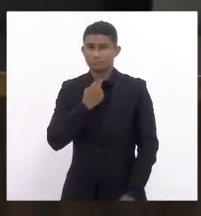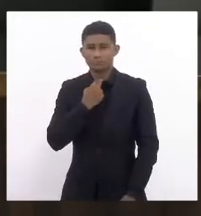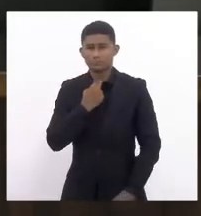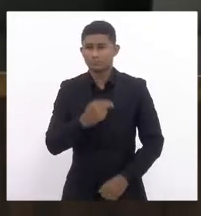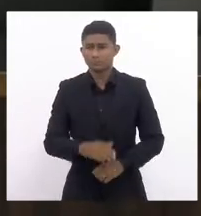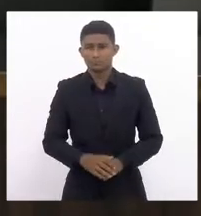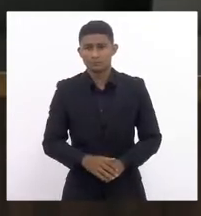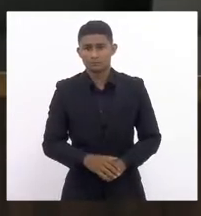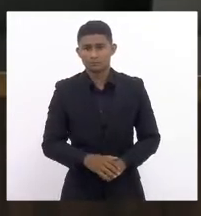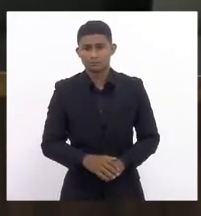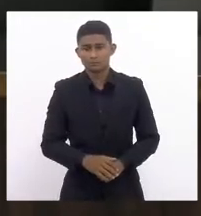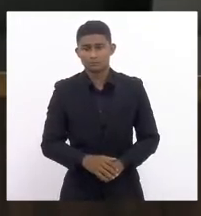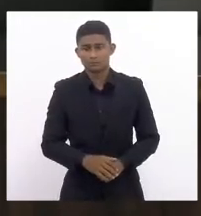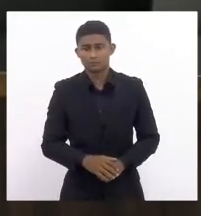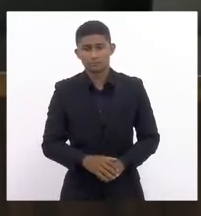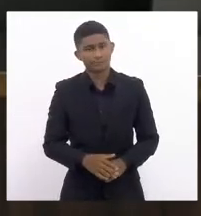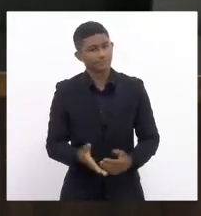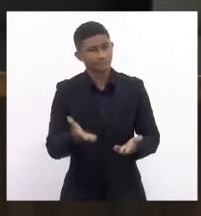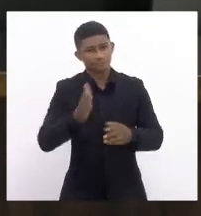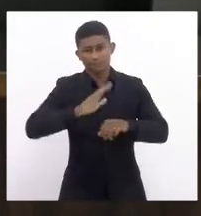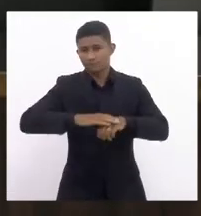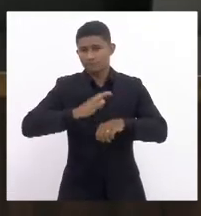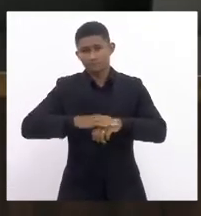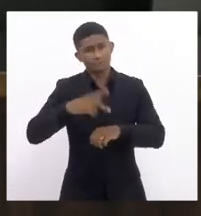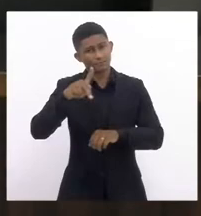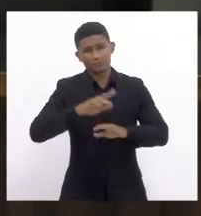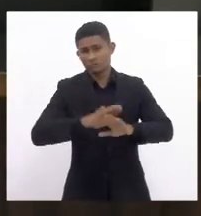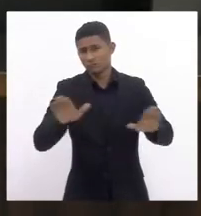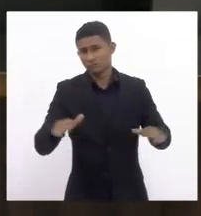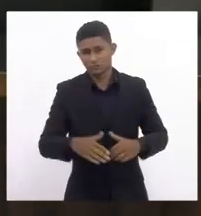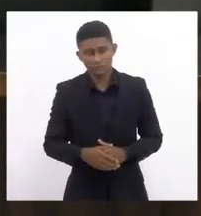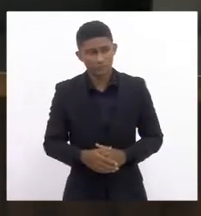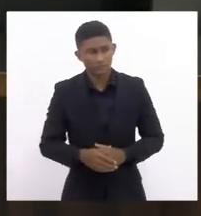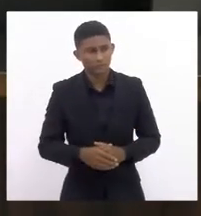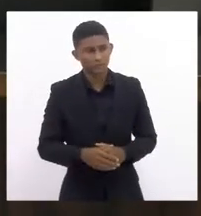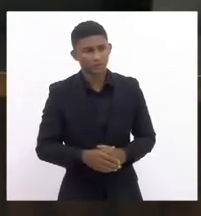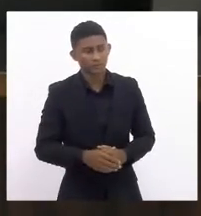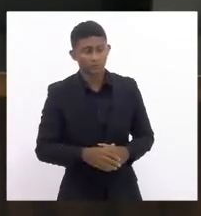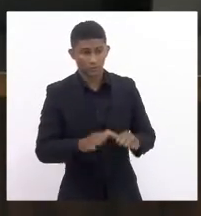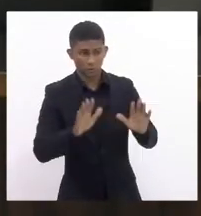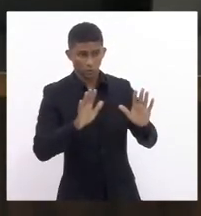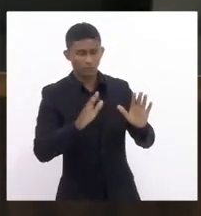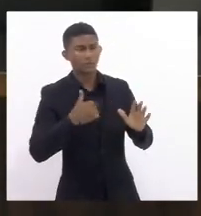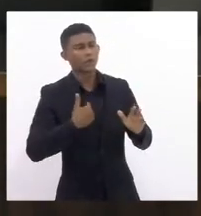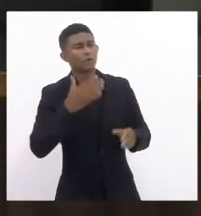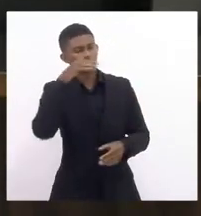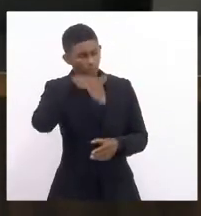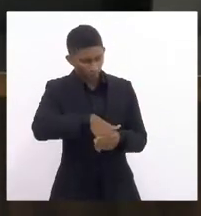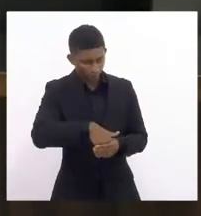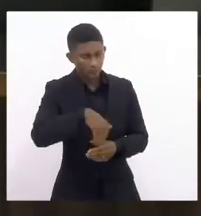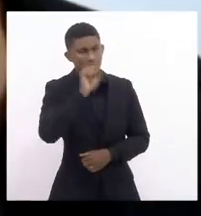Hoje só o próprio. Presidente. Sim, Samuel. Eu voto sim.